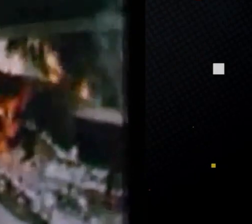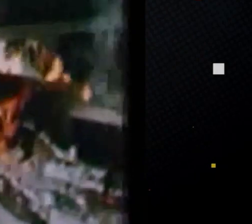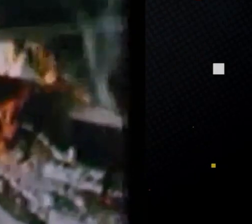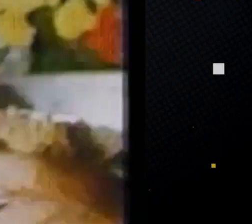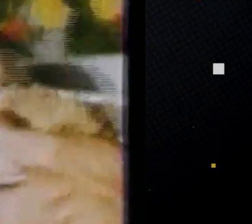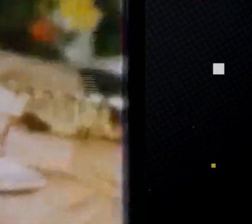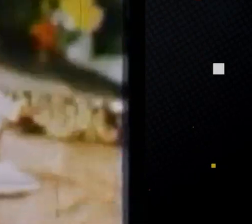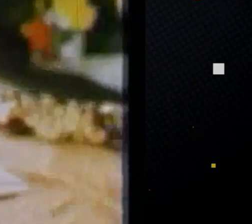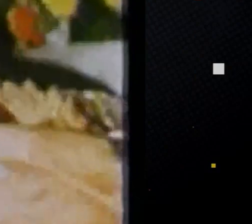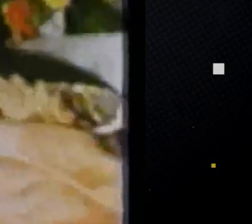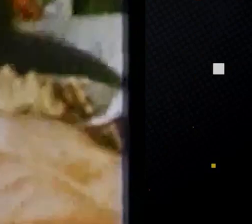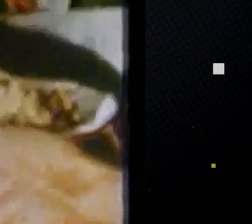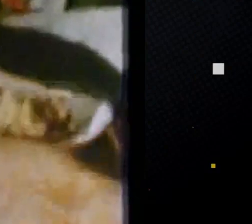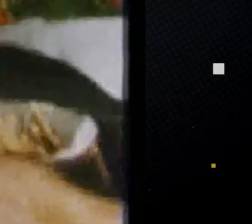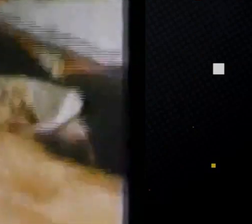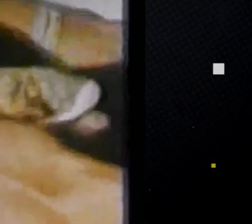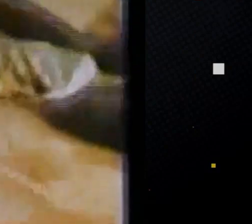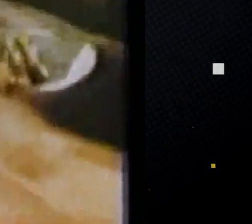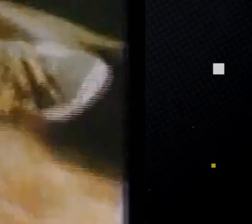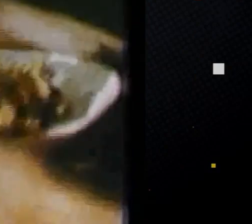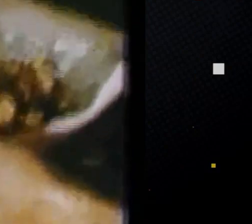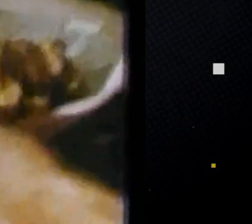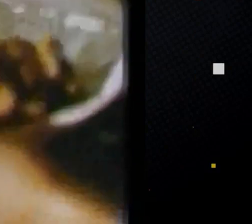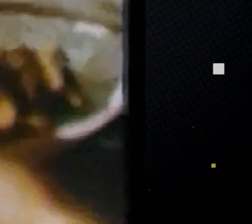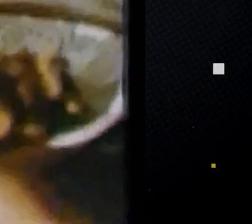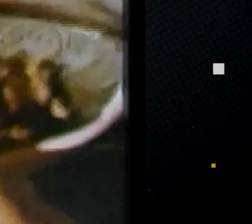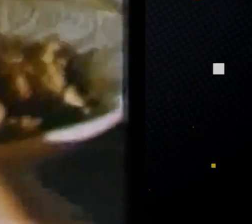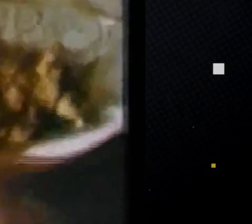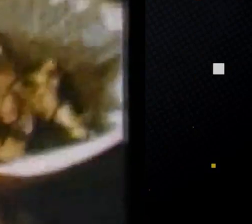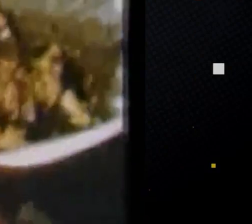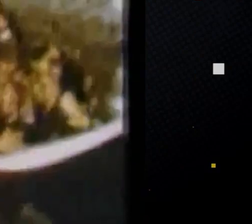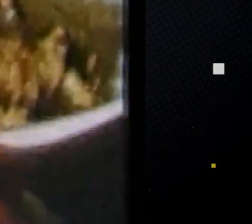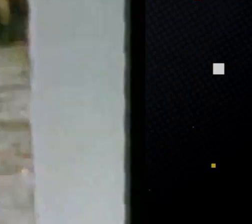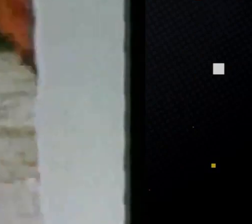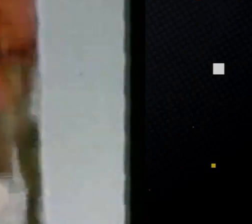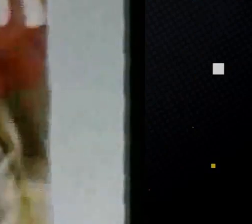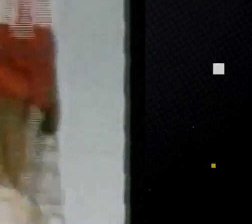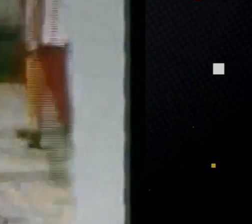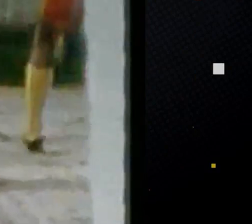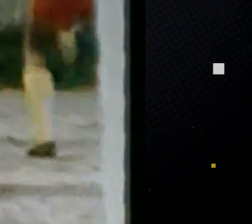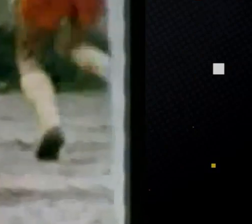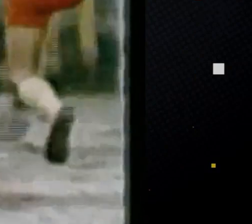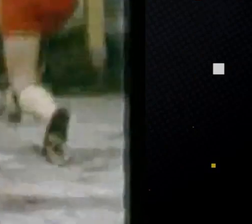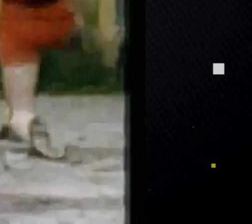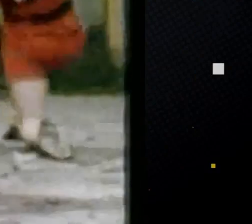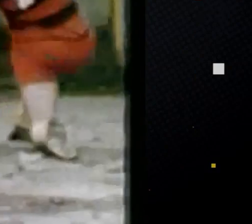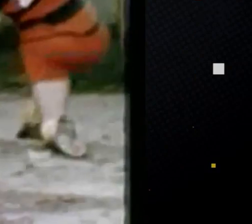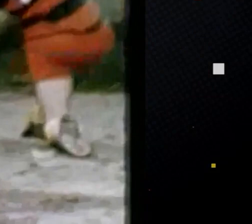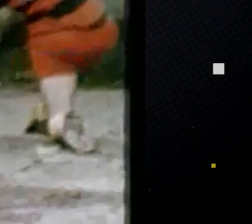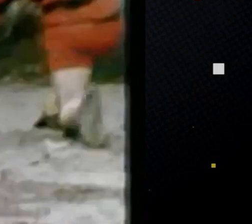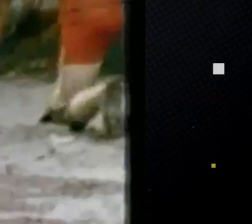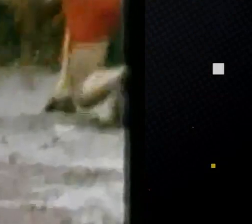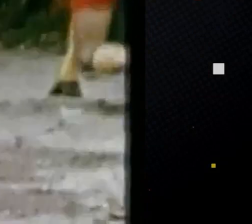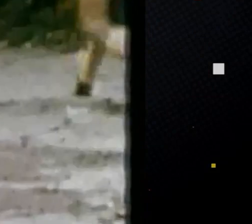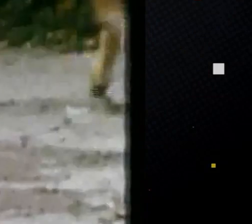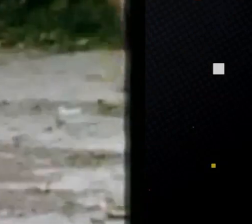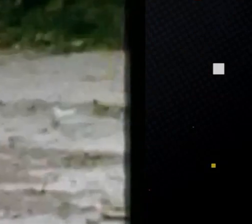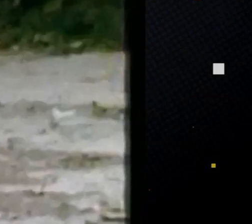batucada. Anda dizendo que o molho da baiana melhorou seu prato. P.O. bola é a lá